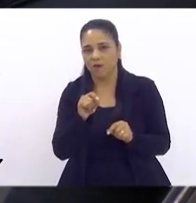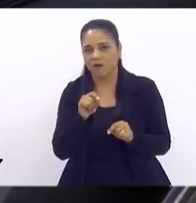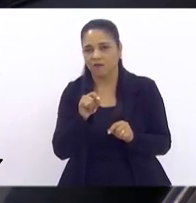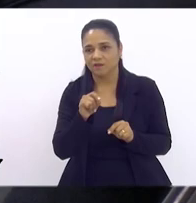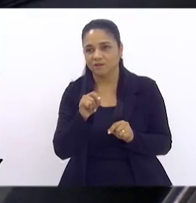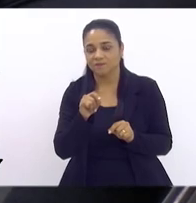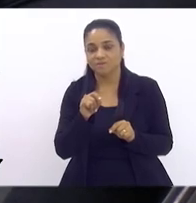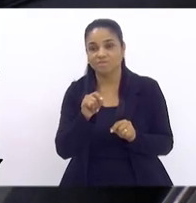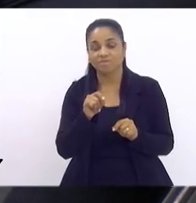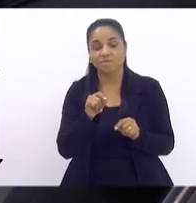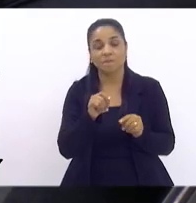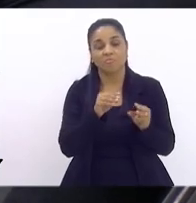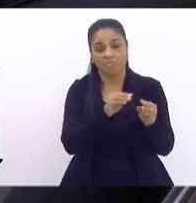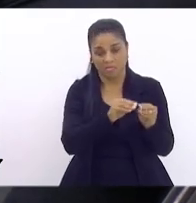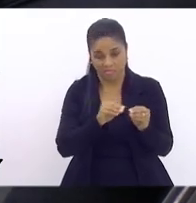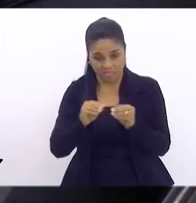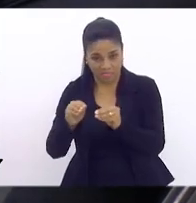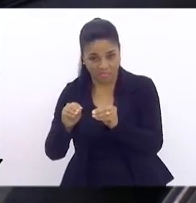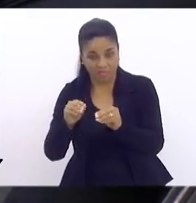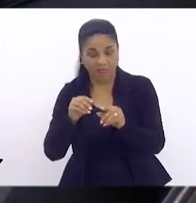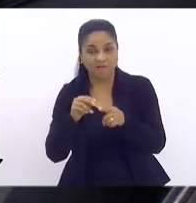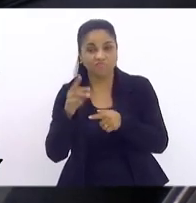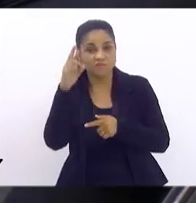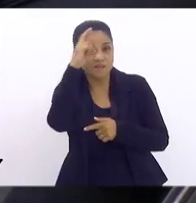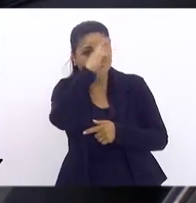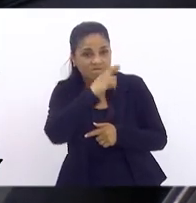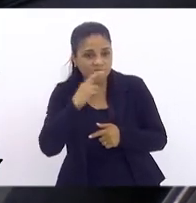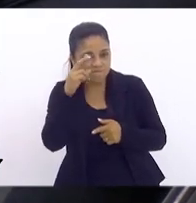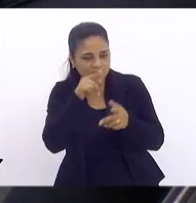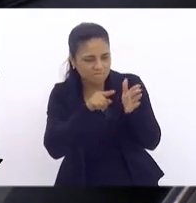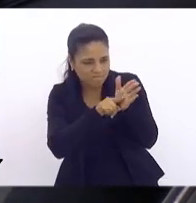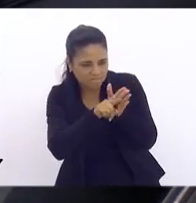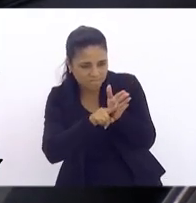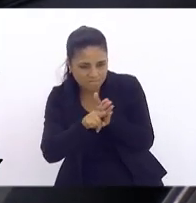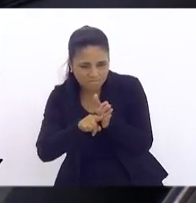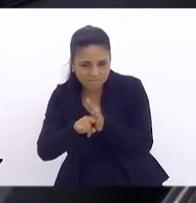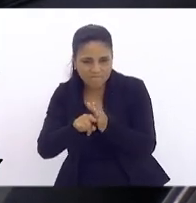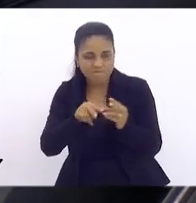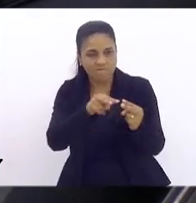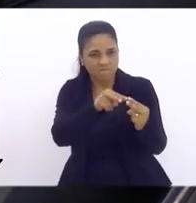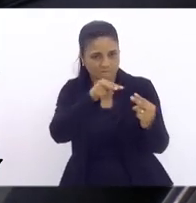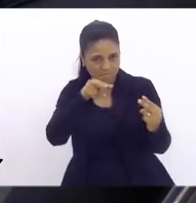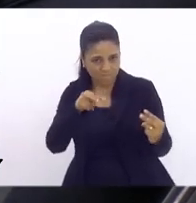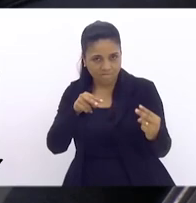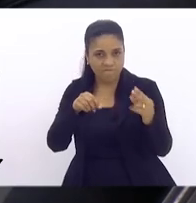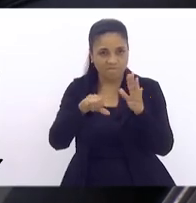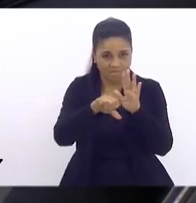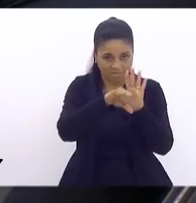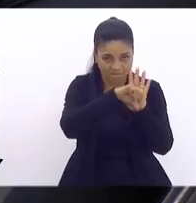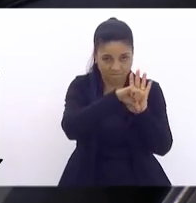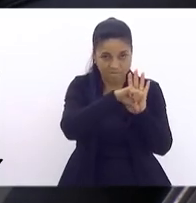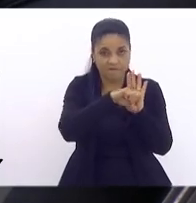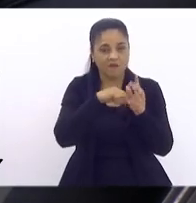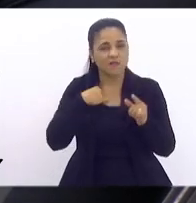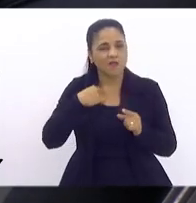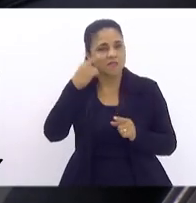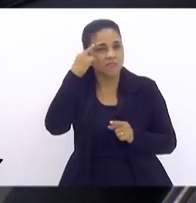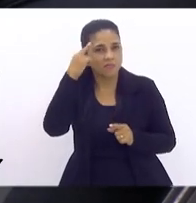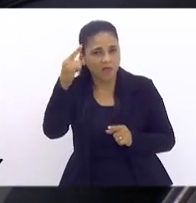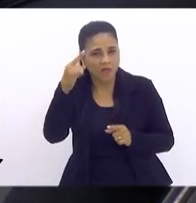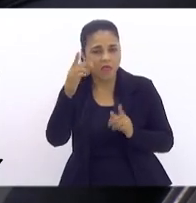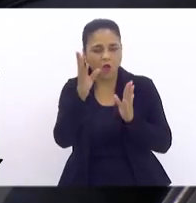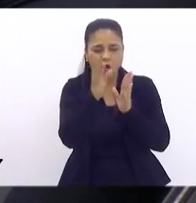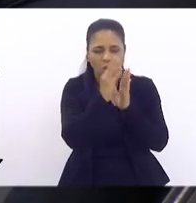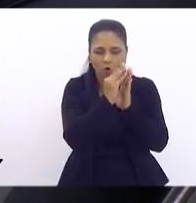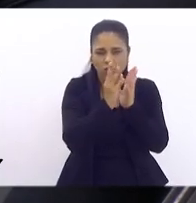para investigação desses crimes dessa misoginia na internet em razão das ideias das pessoas né do